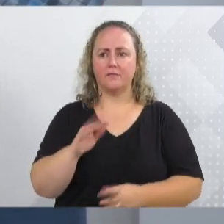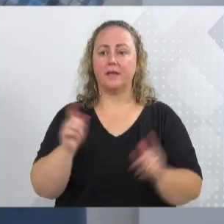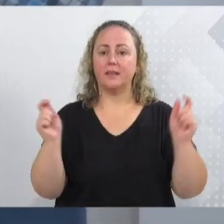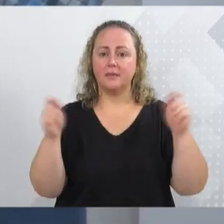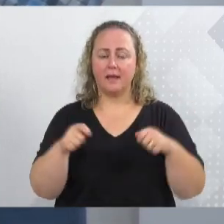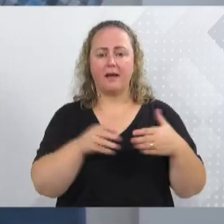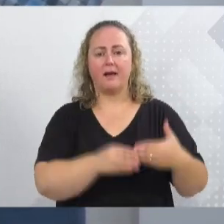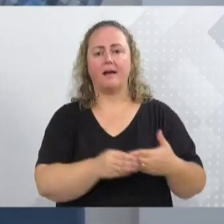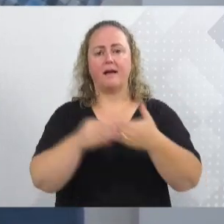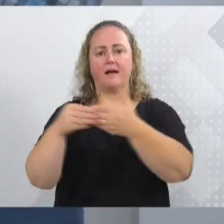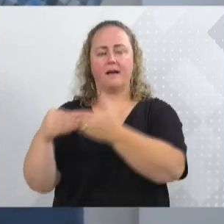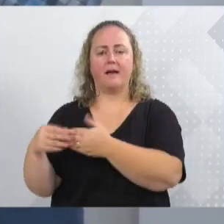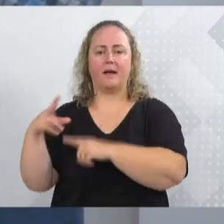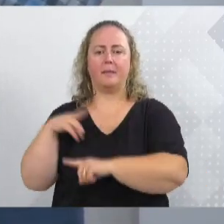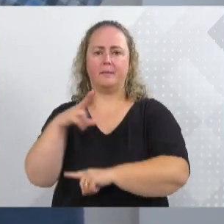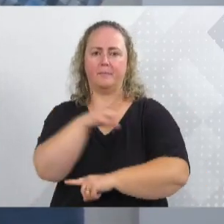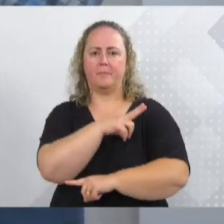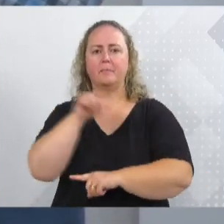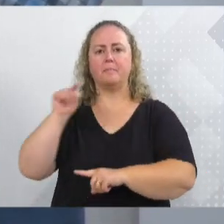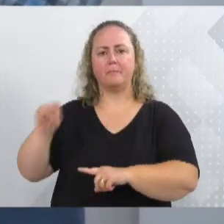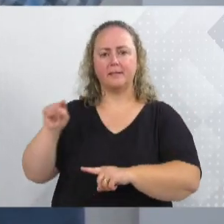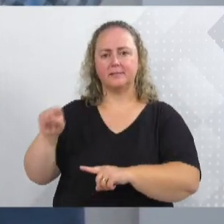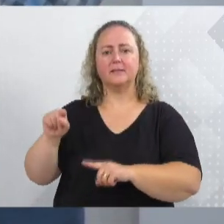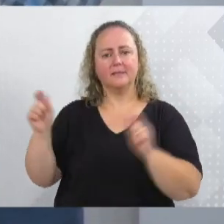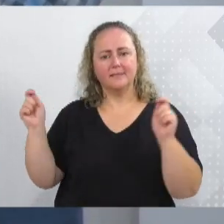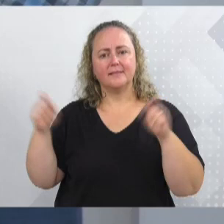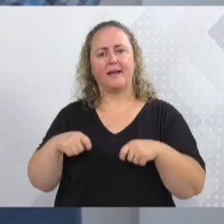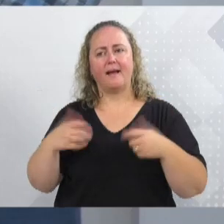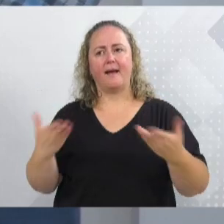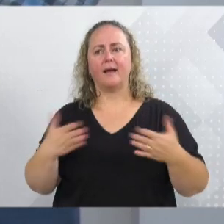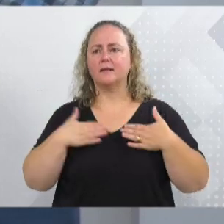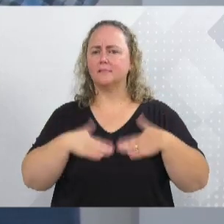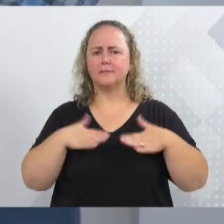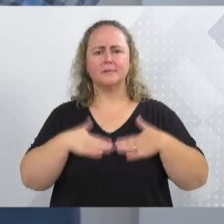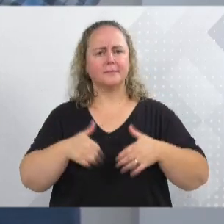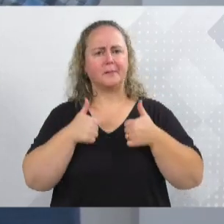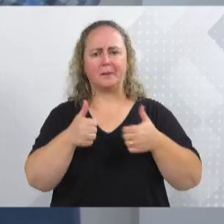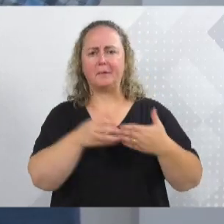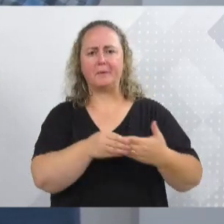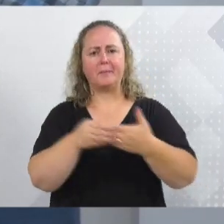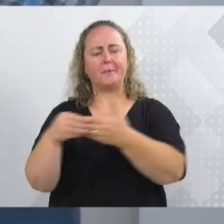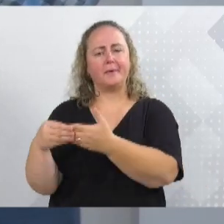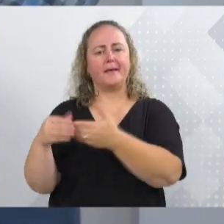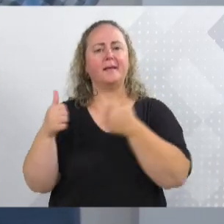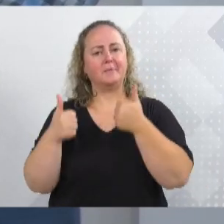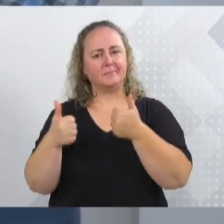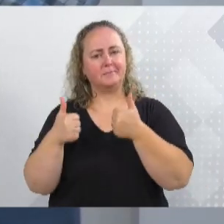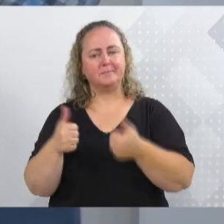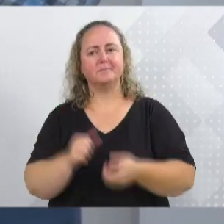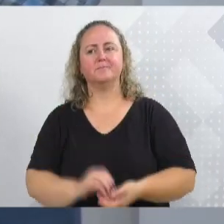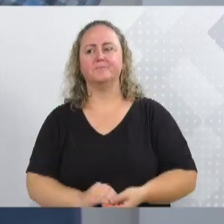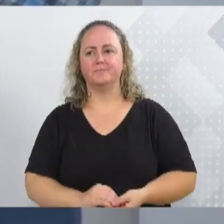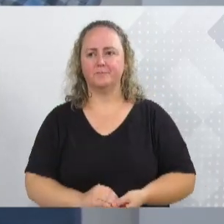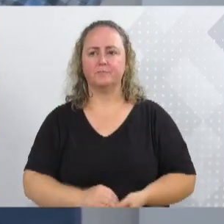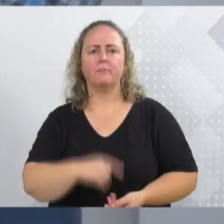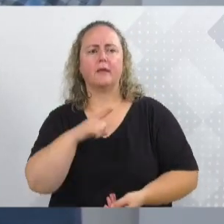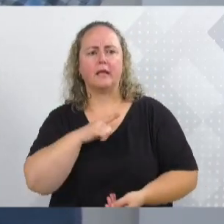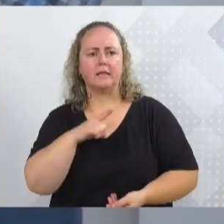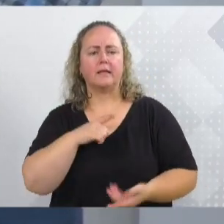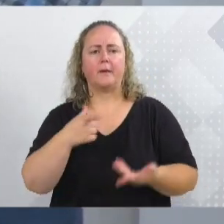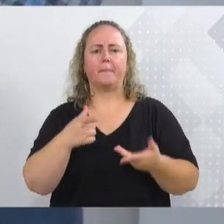estar encaminhando seus pacientes para a gente. É bem tranquilo o encaminhamento. Né? No CISEG está a